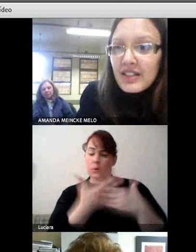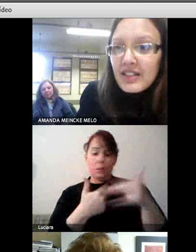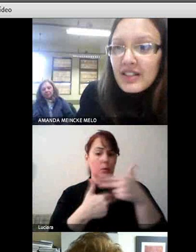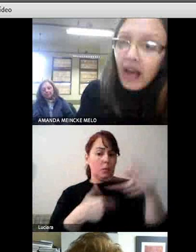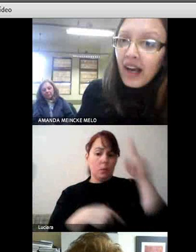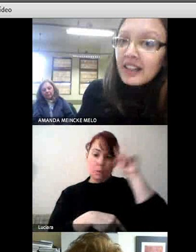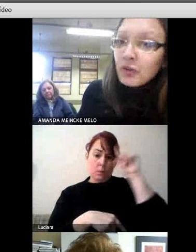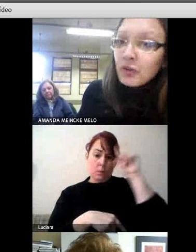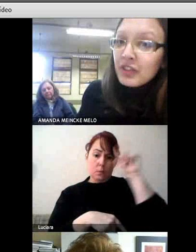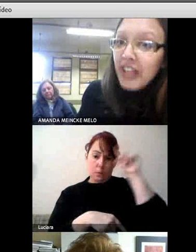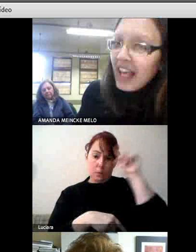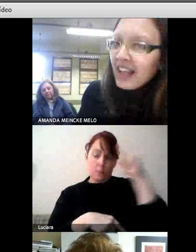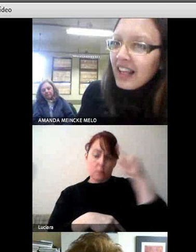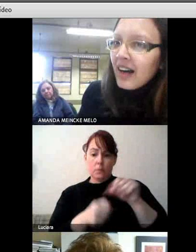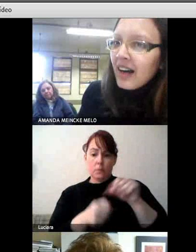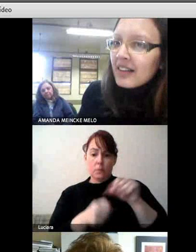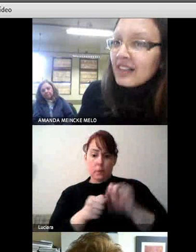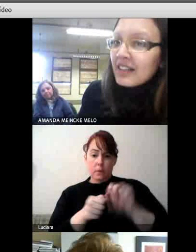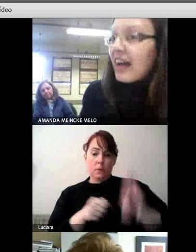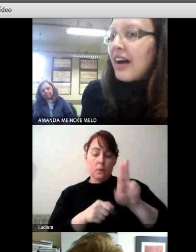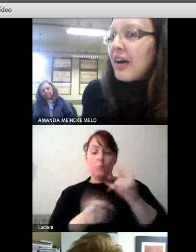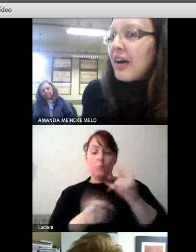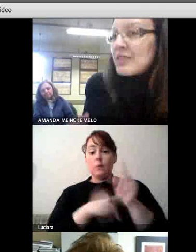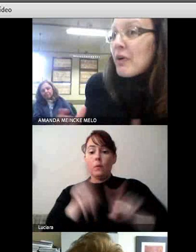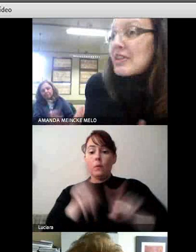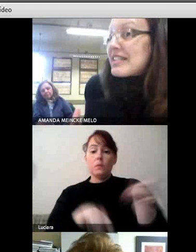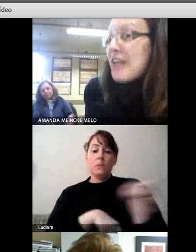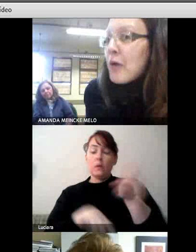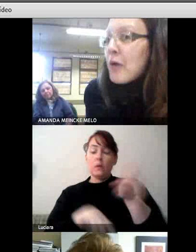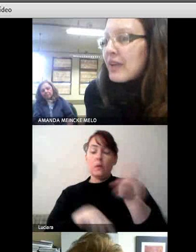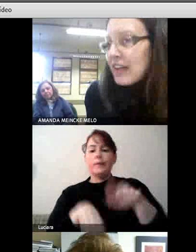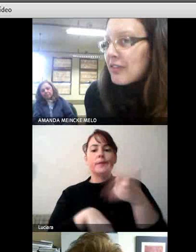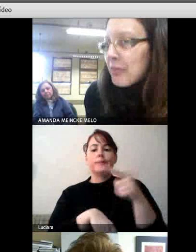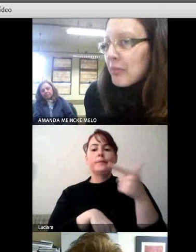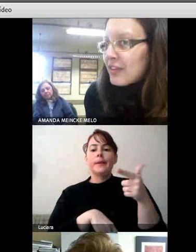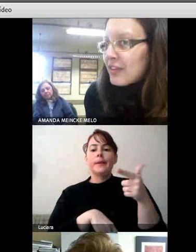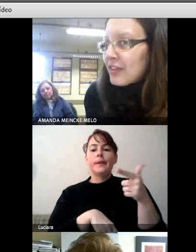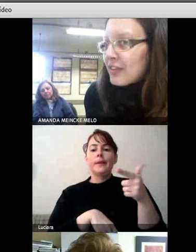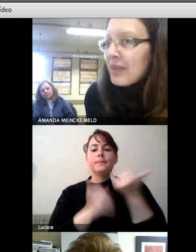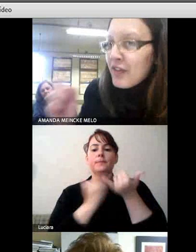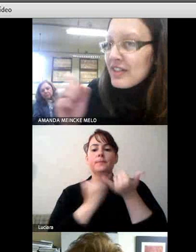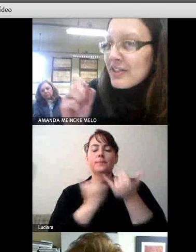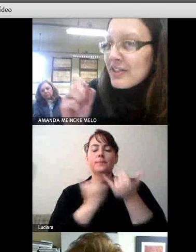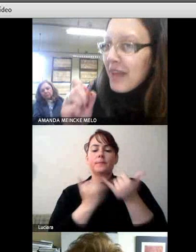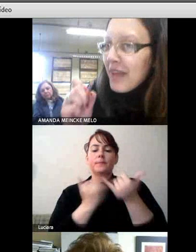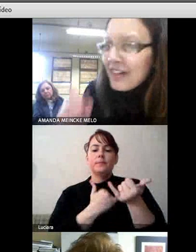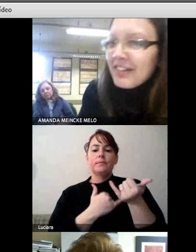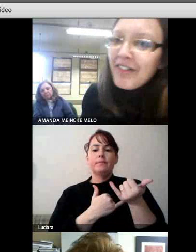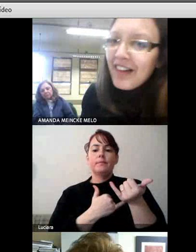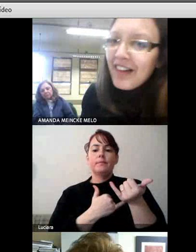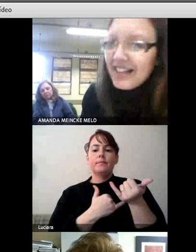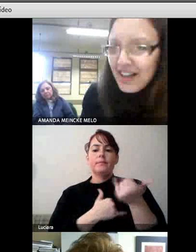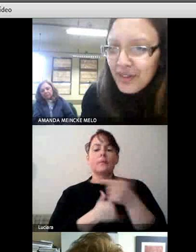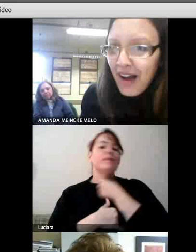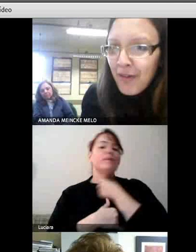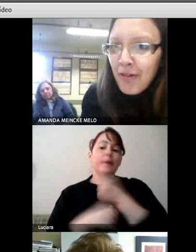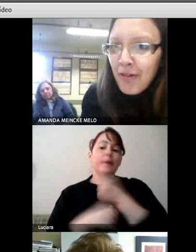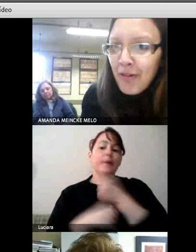vezes, não tem tanta disposição para entrar num laboratório, mas dificilmente não tem um